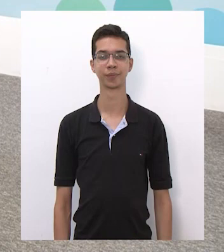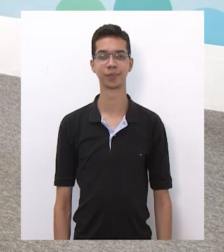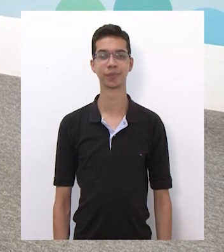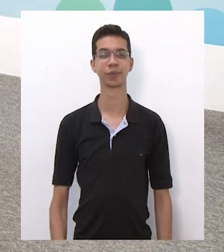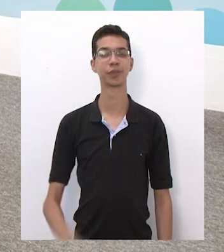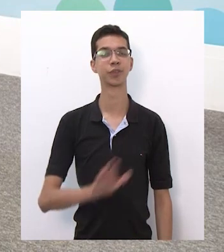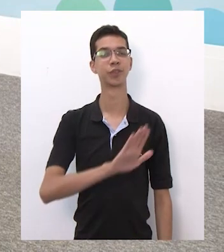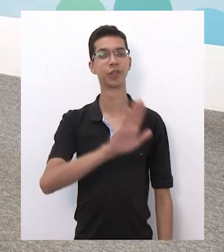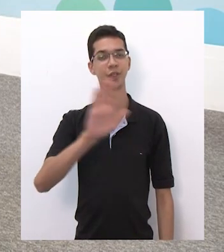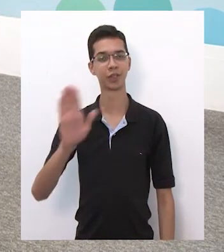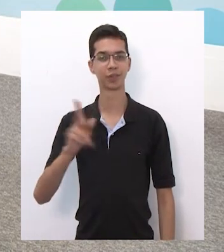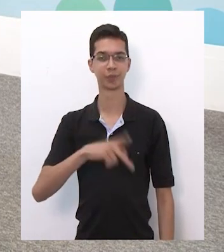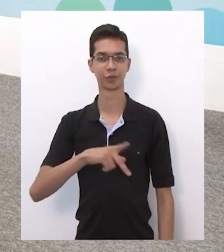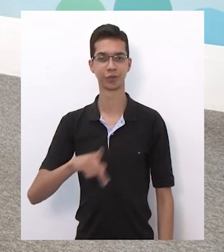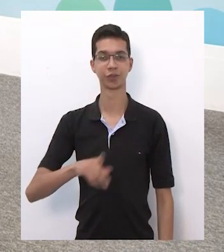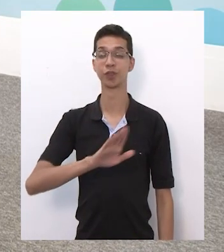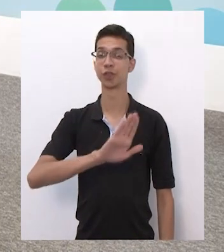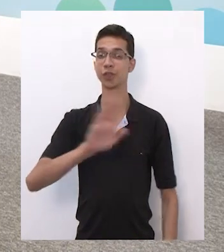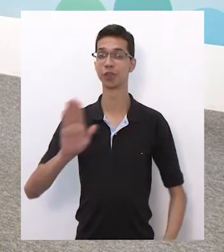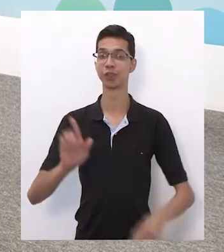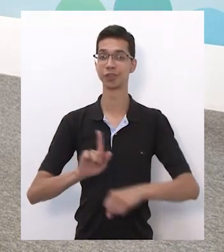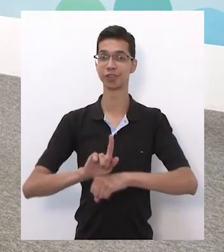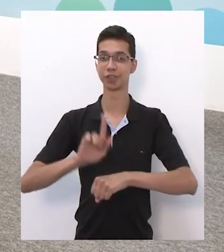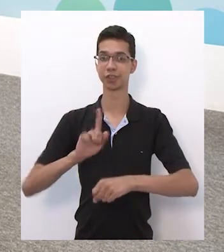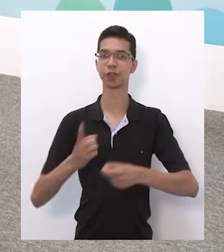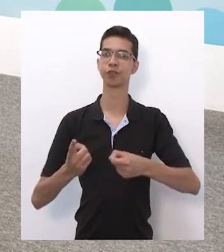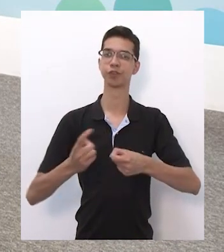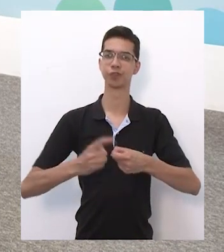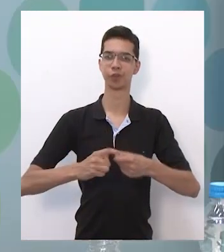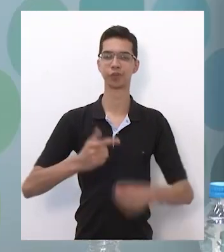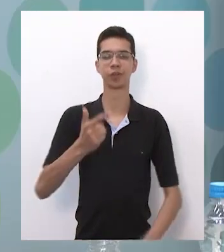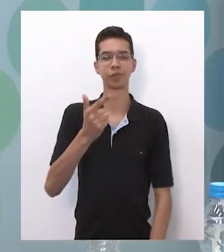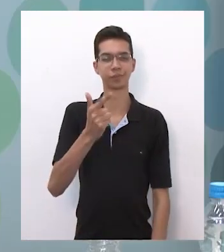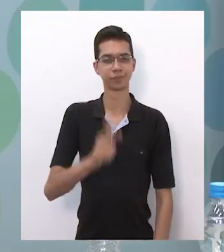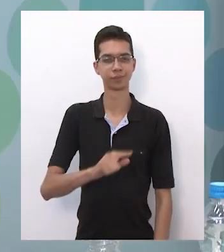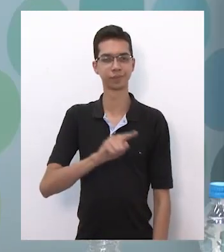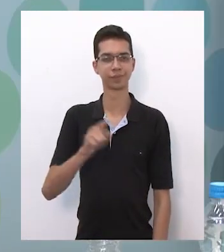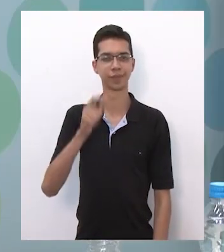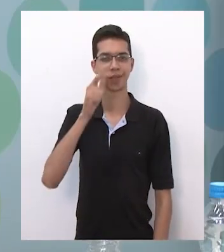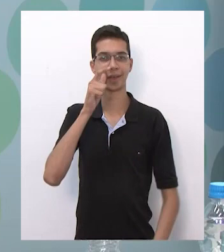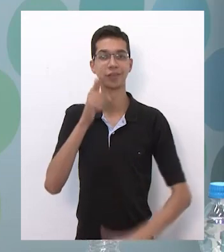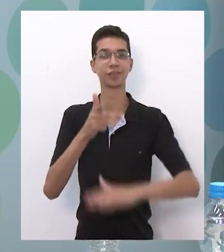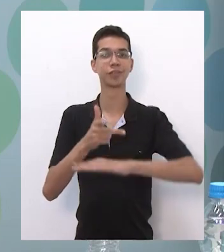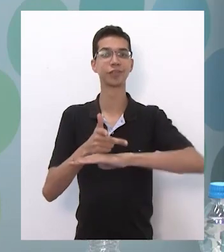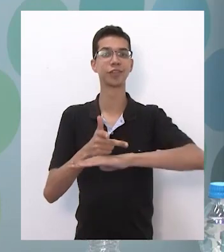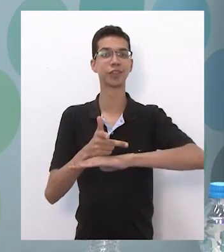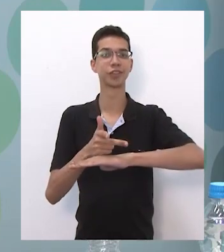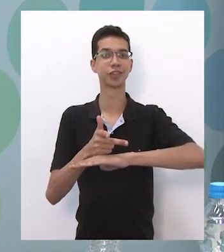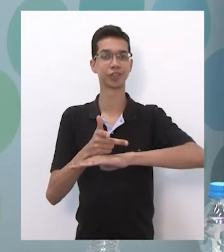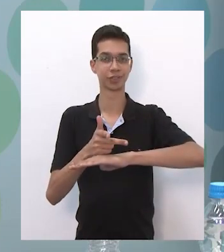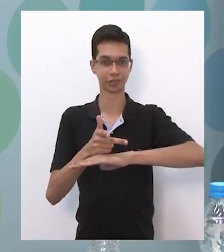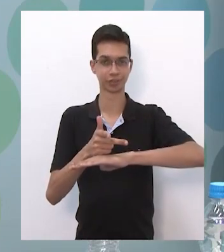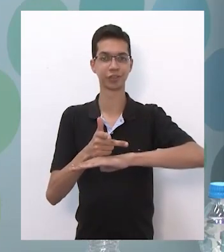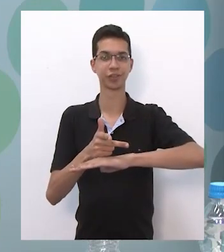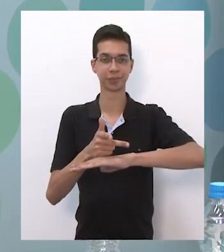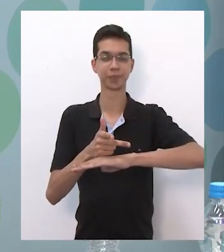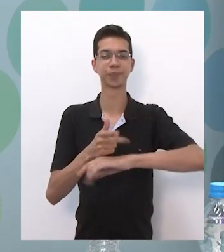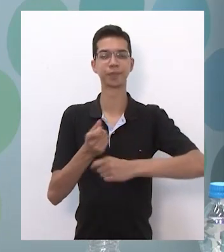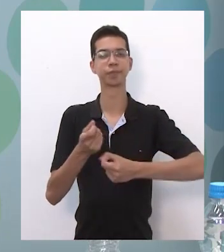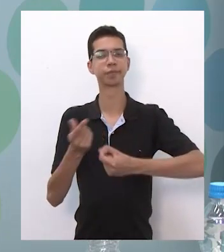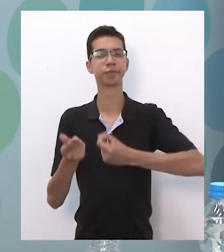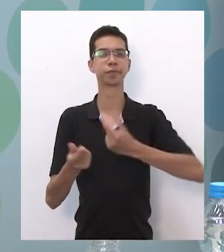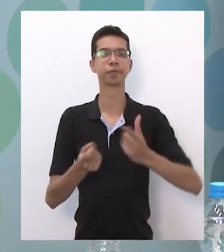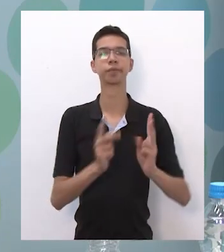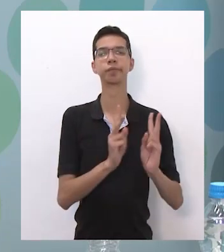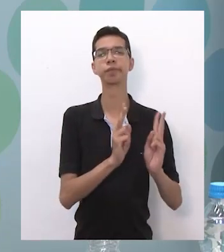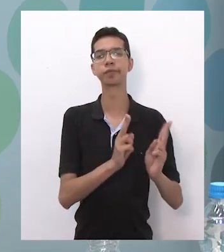Olá, professores, olá, gestores. Voltamos então. Vocês acabaram de assistir o vídeo com alguns trechos dessa trilha de formação